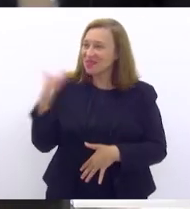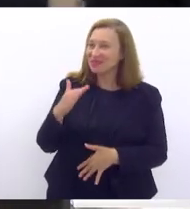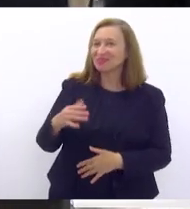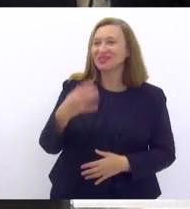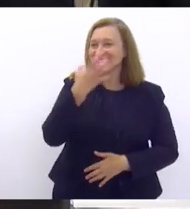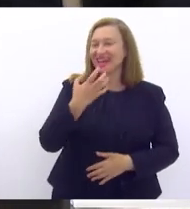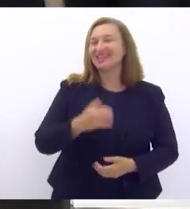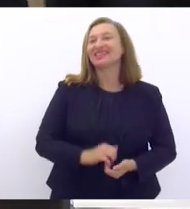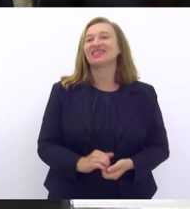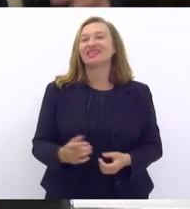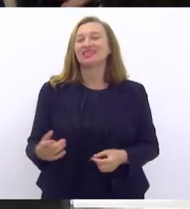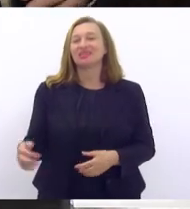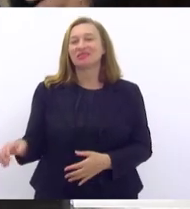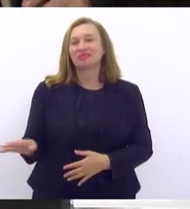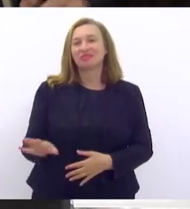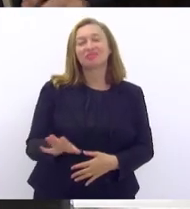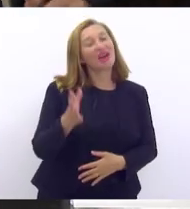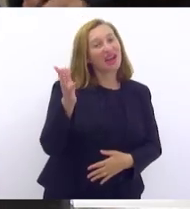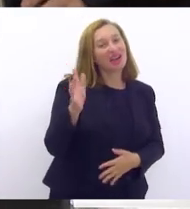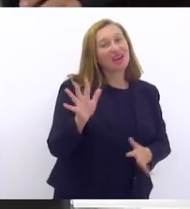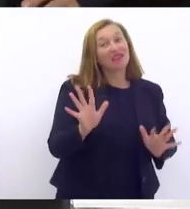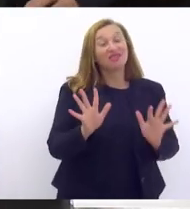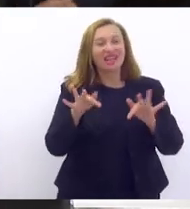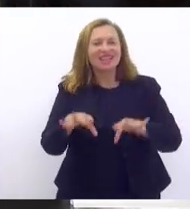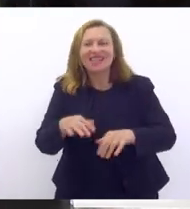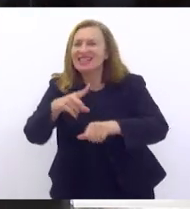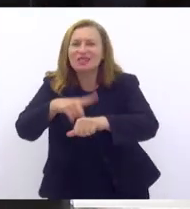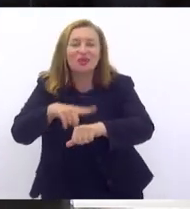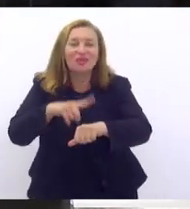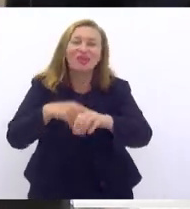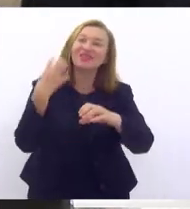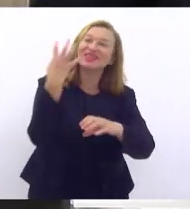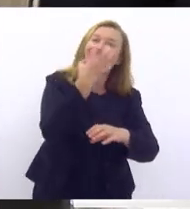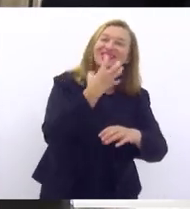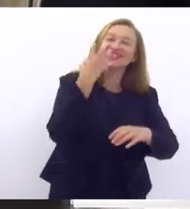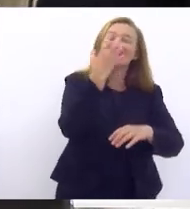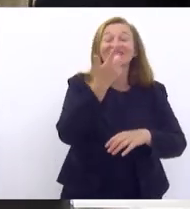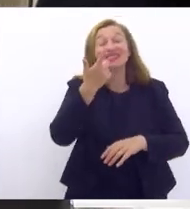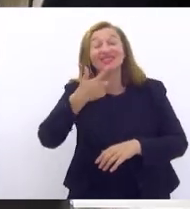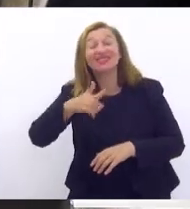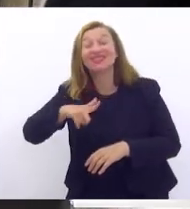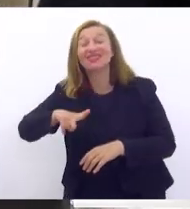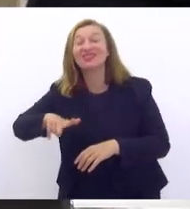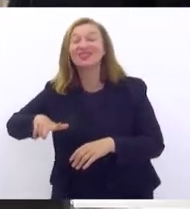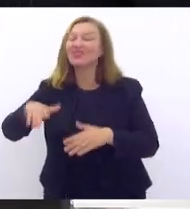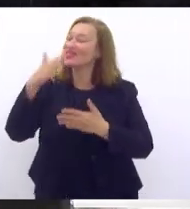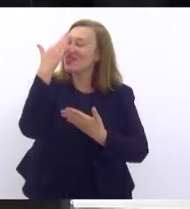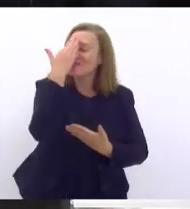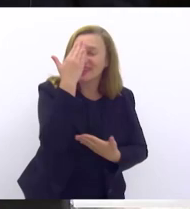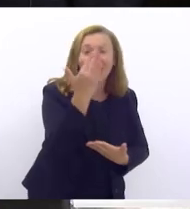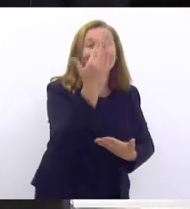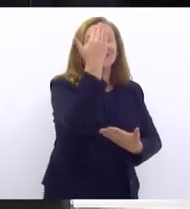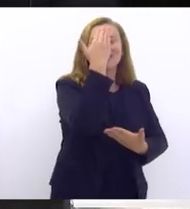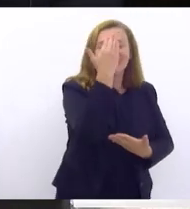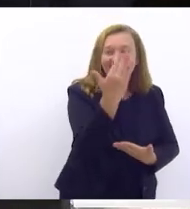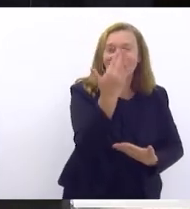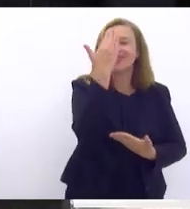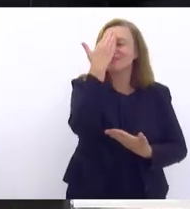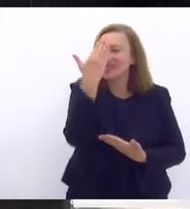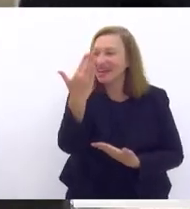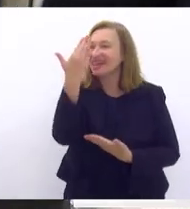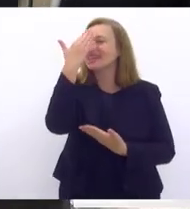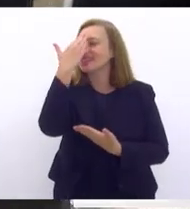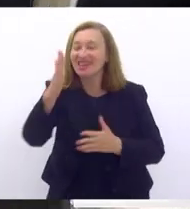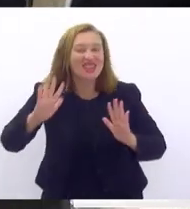nós, Rafinha, para encerrar este momento. Cantando mais uma vez, e obrigado, obrigado a todos,